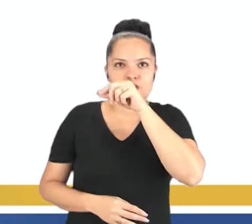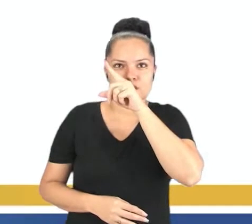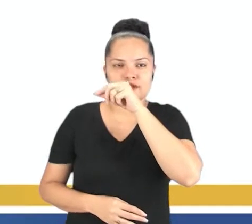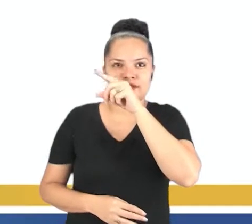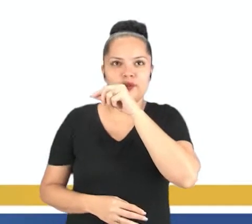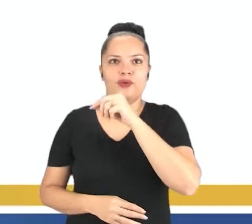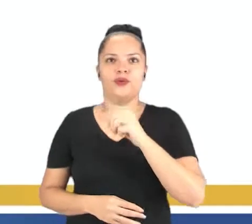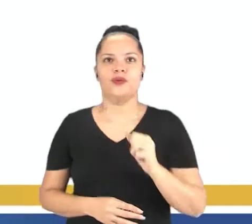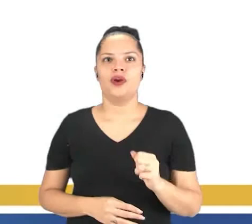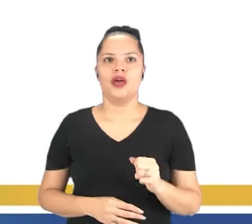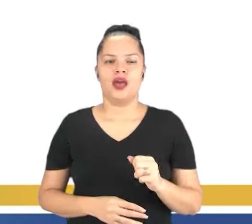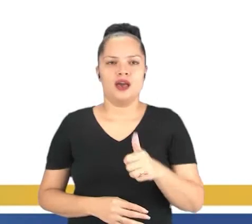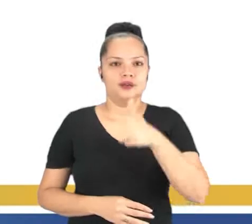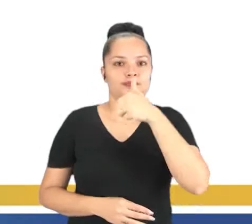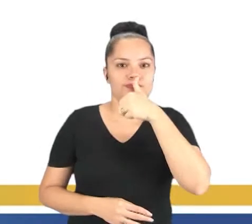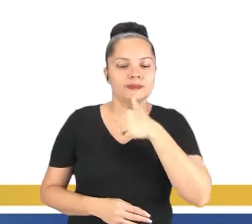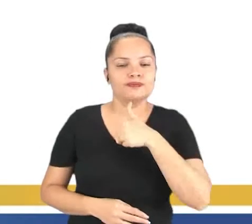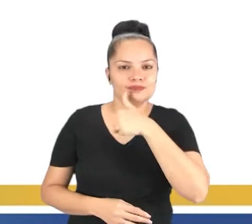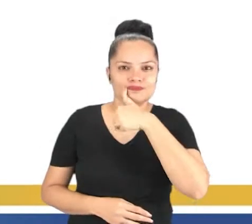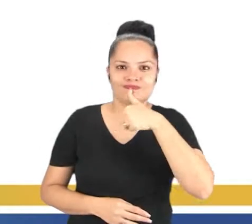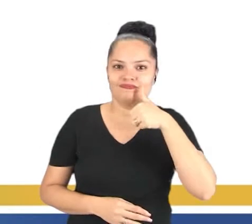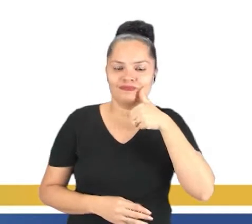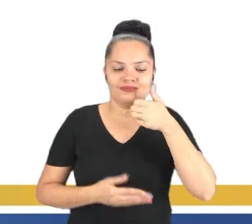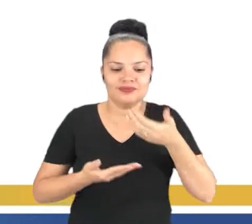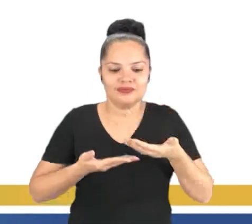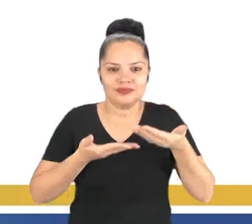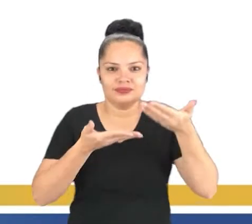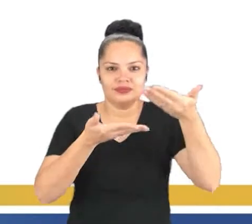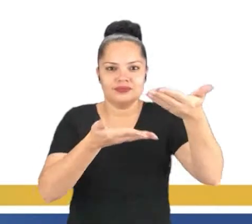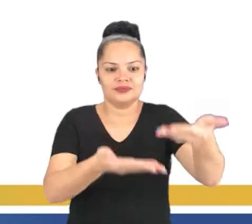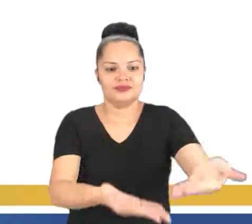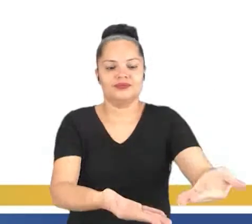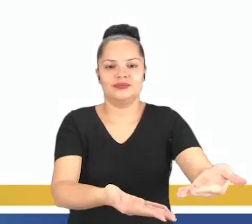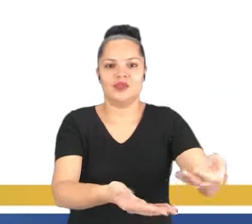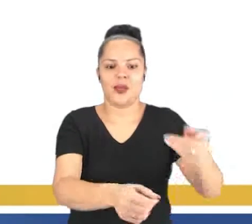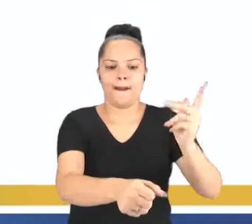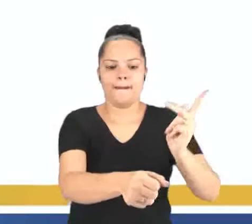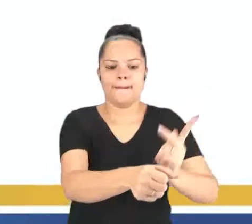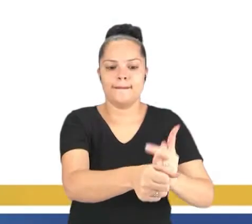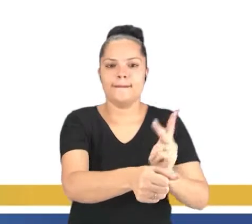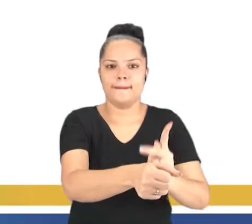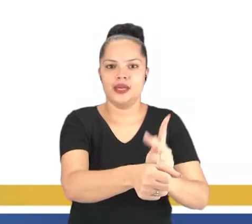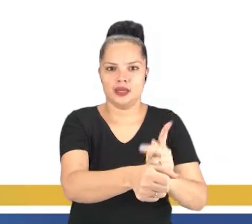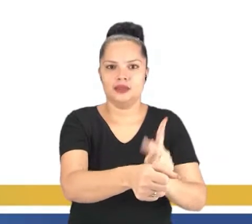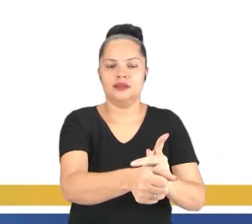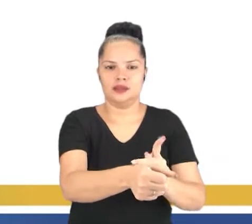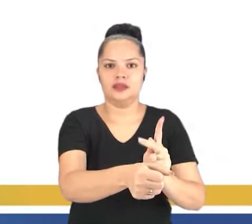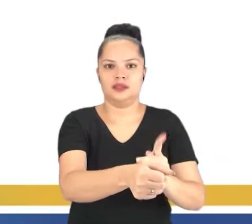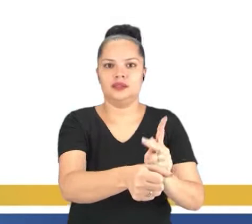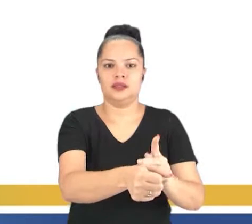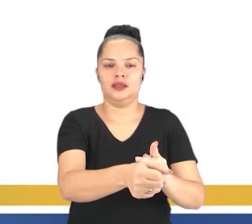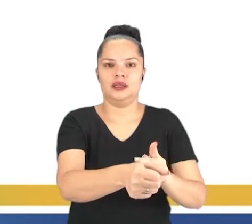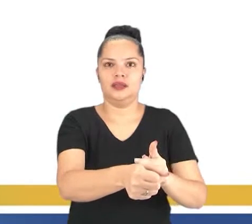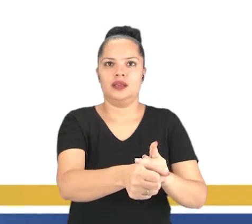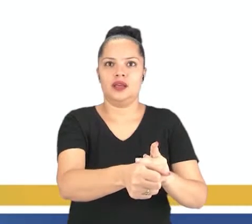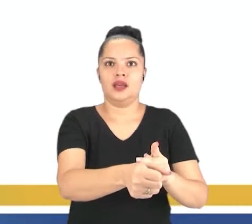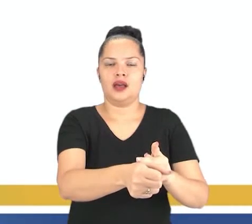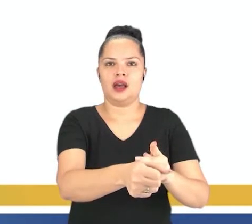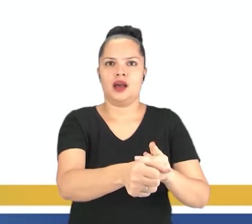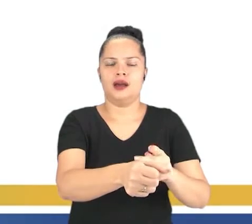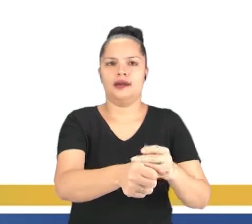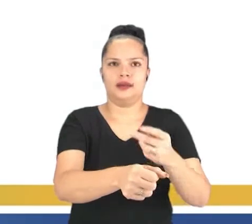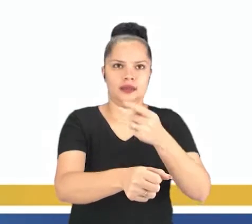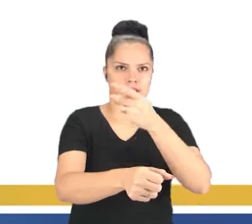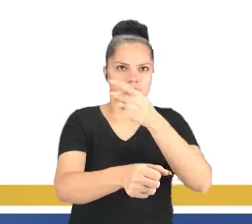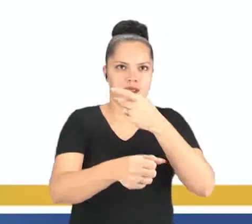a guerra tá é o sacrifício em geral eram colocados sobre uma pedra e seus peitos eram